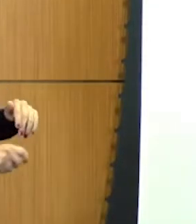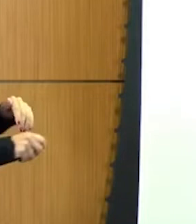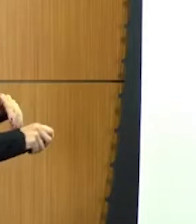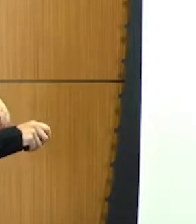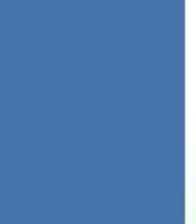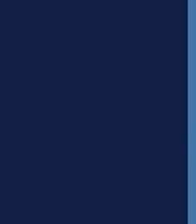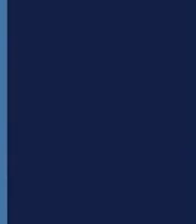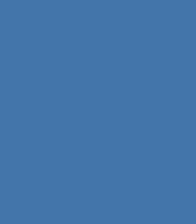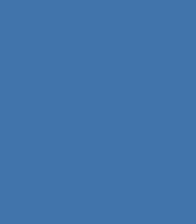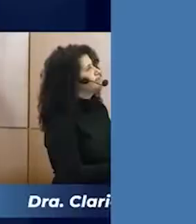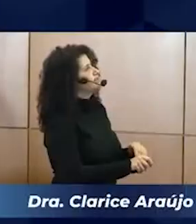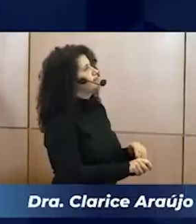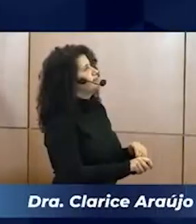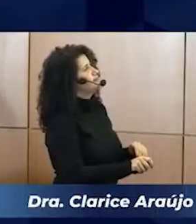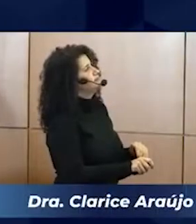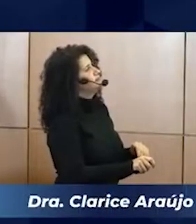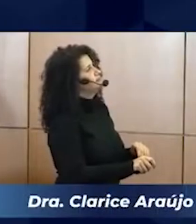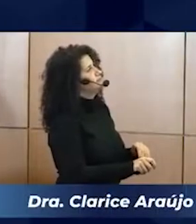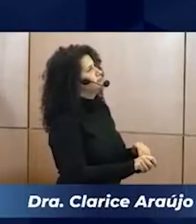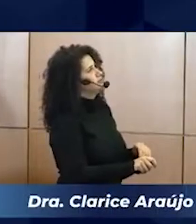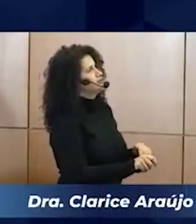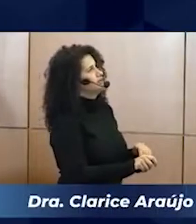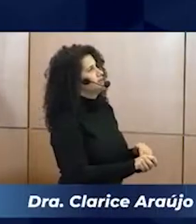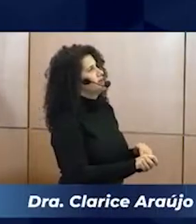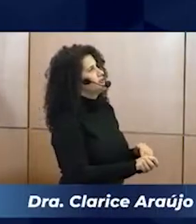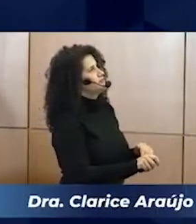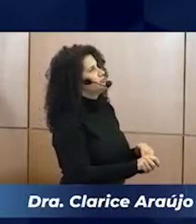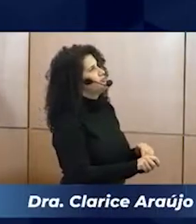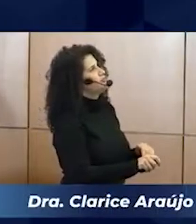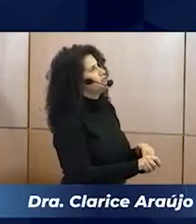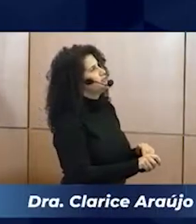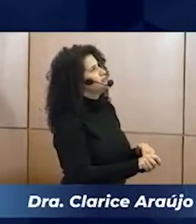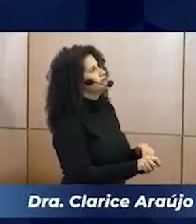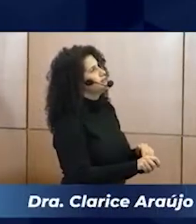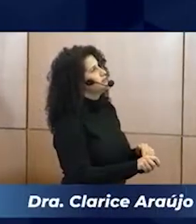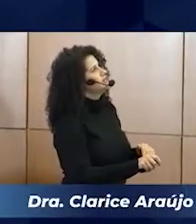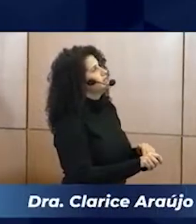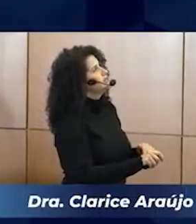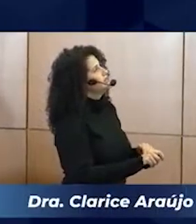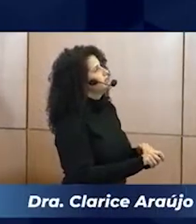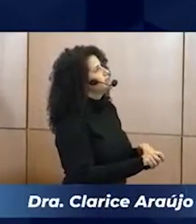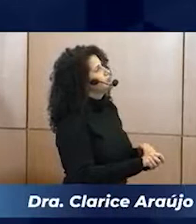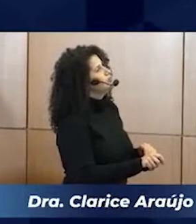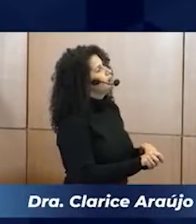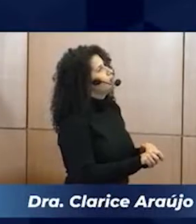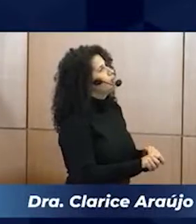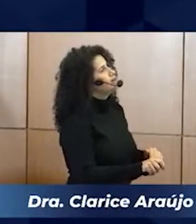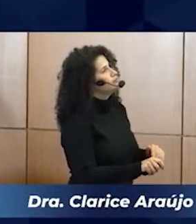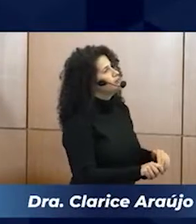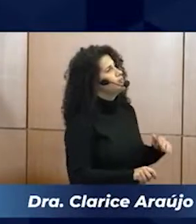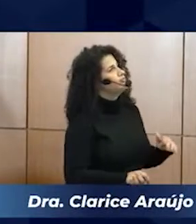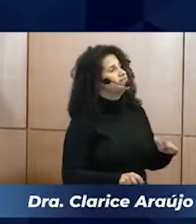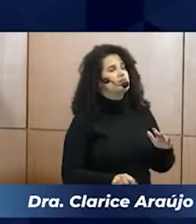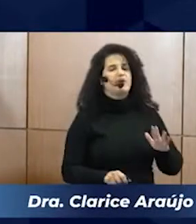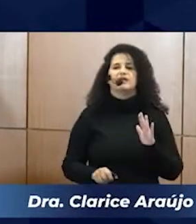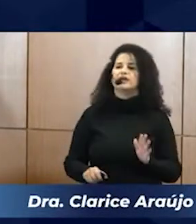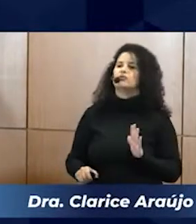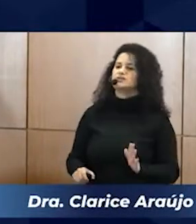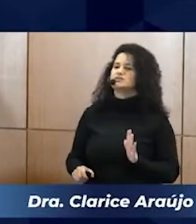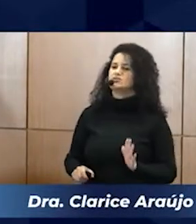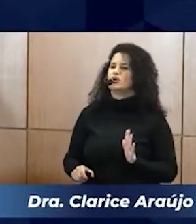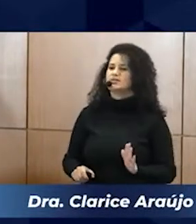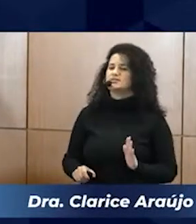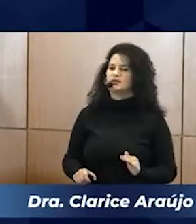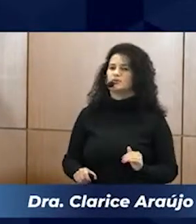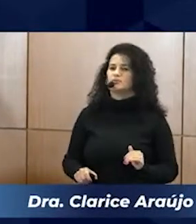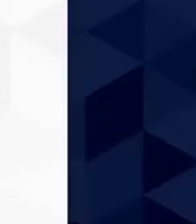Aqui, né, quem está... Acho que aqui dá para ver um pouquinho, né, que quando eu me deparei com